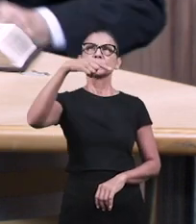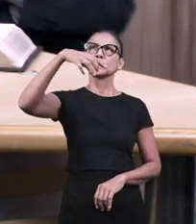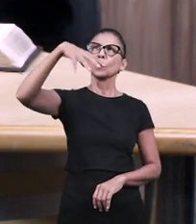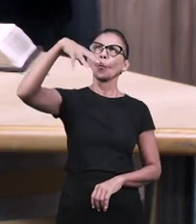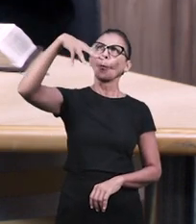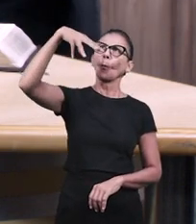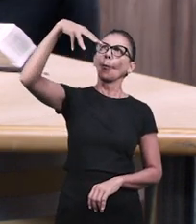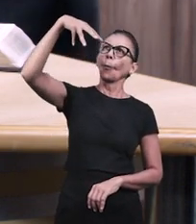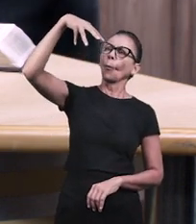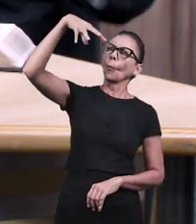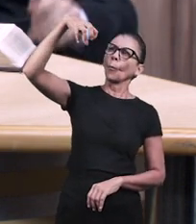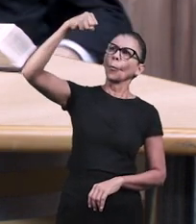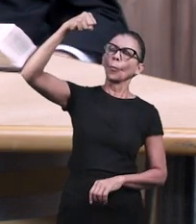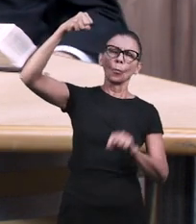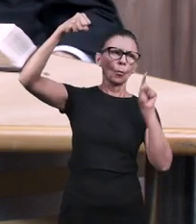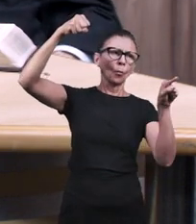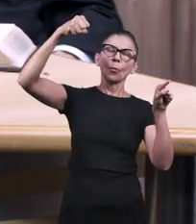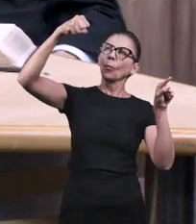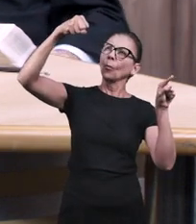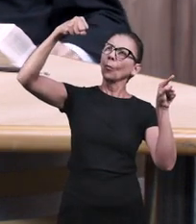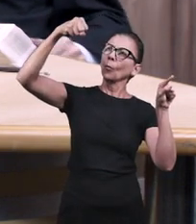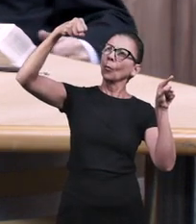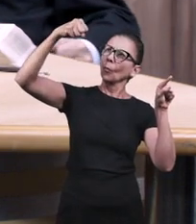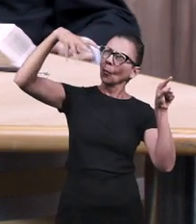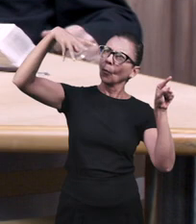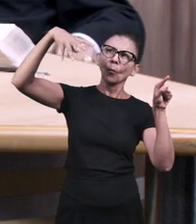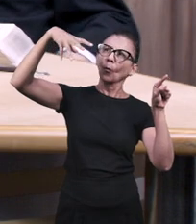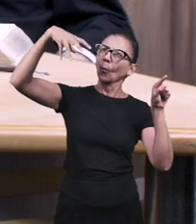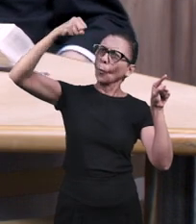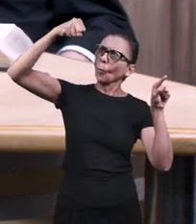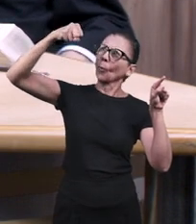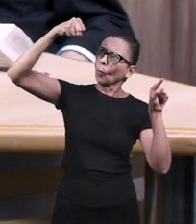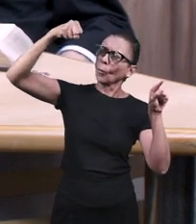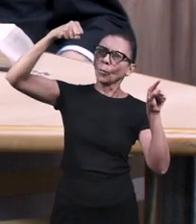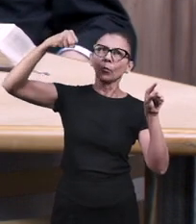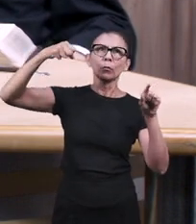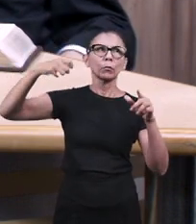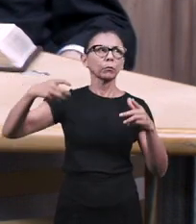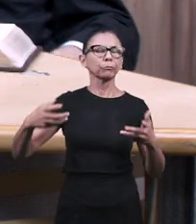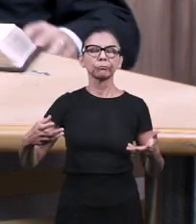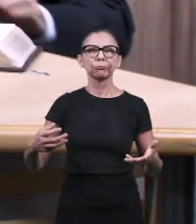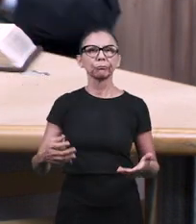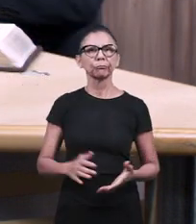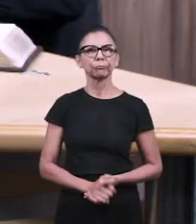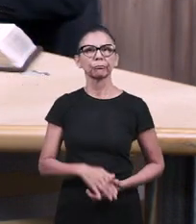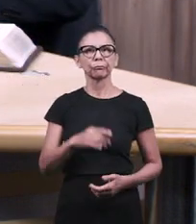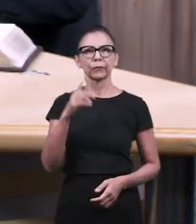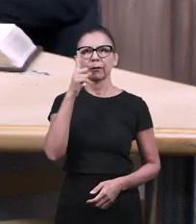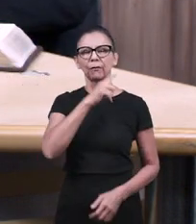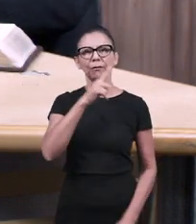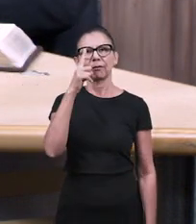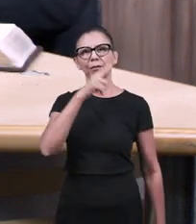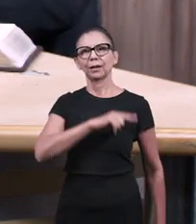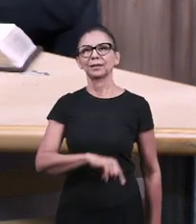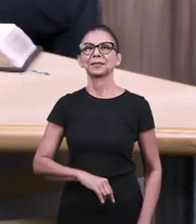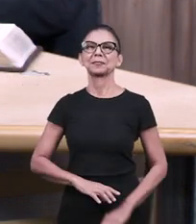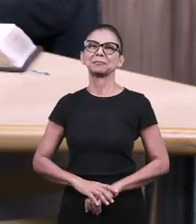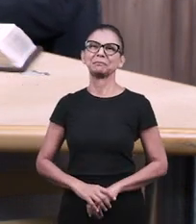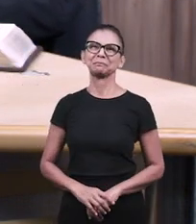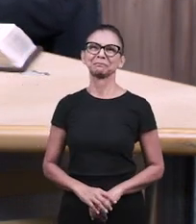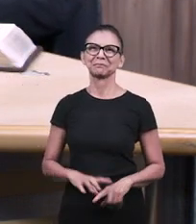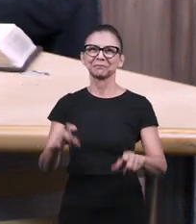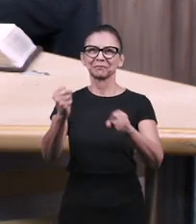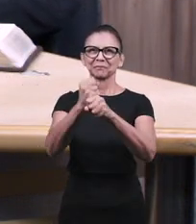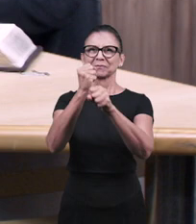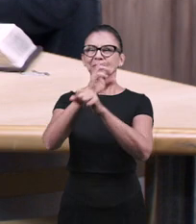O piso, deu um trinco no piso. Mas a obra de Deus não, ela é perfeita, completa e perfeita. Então,